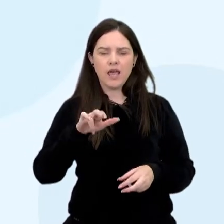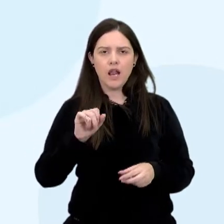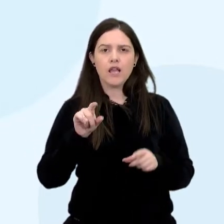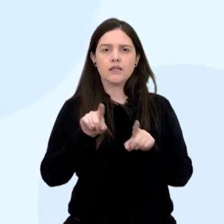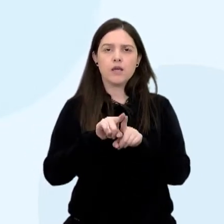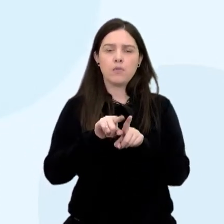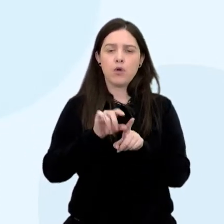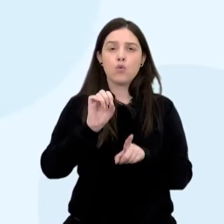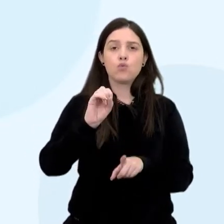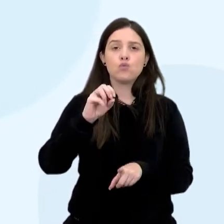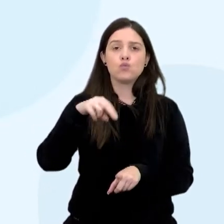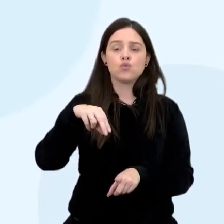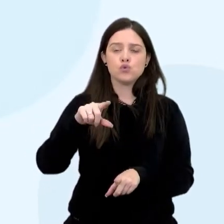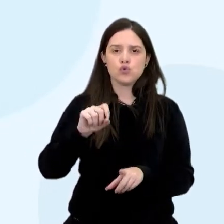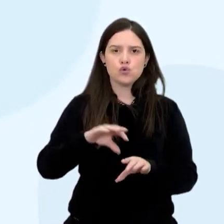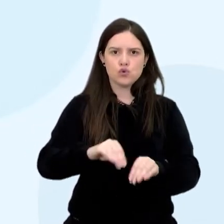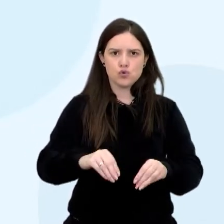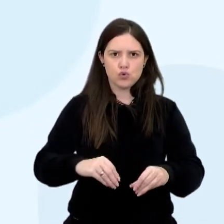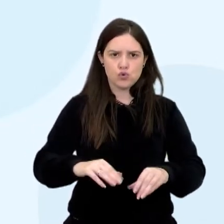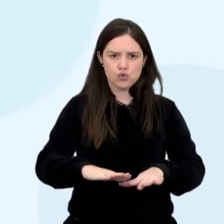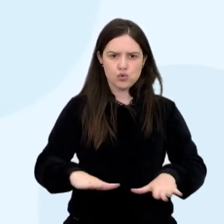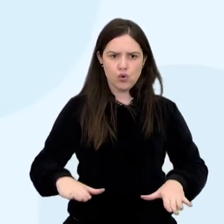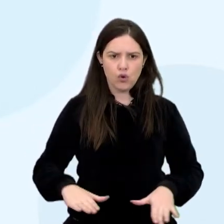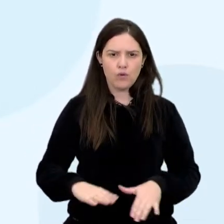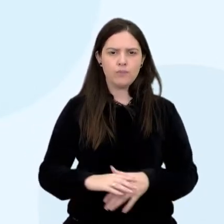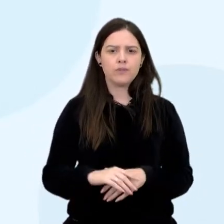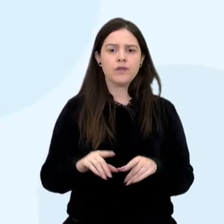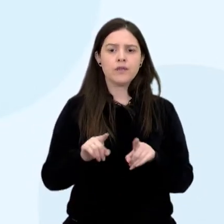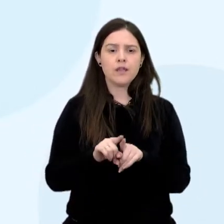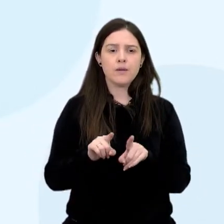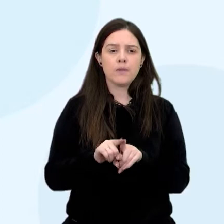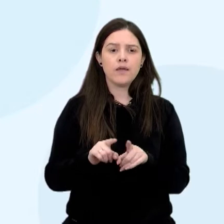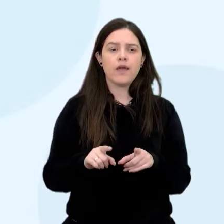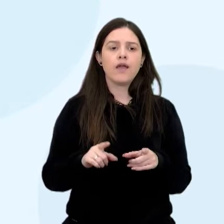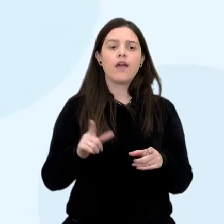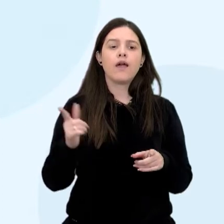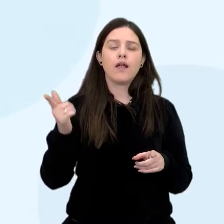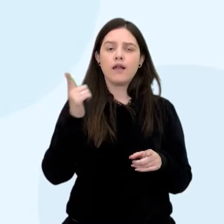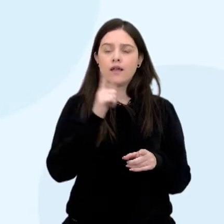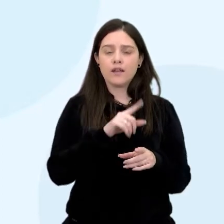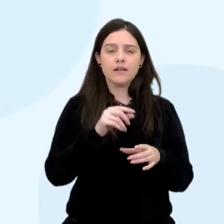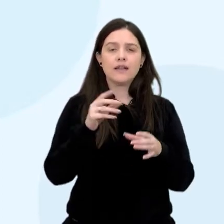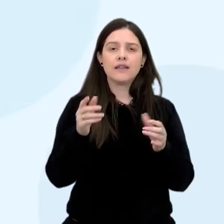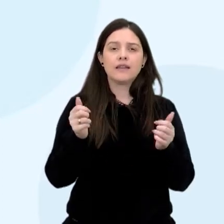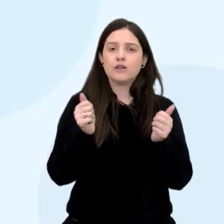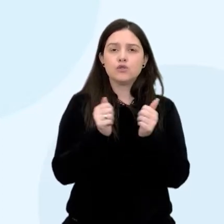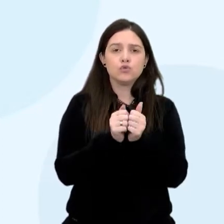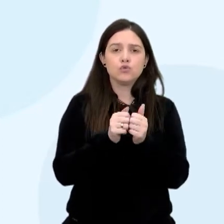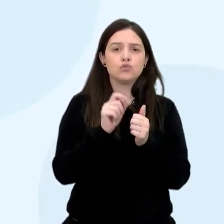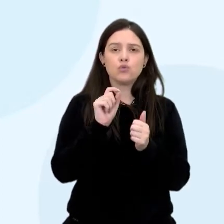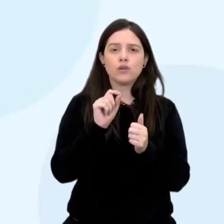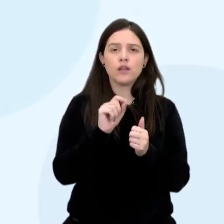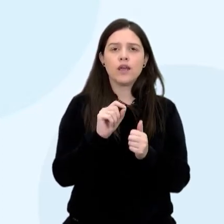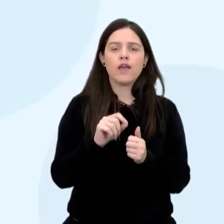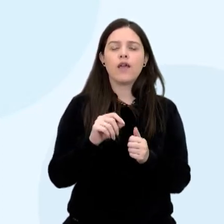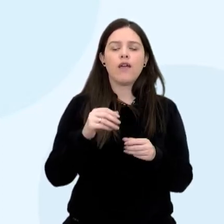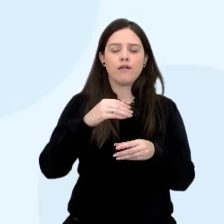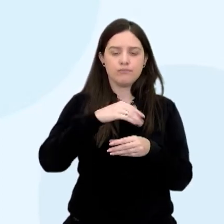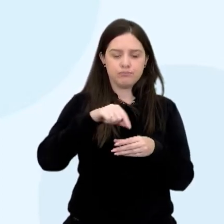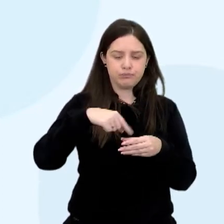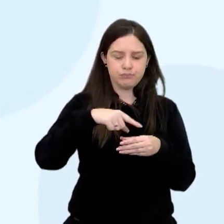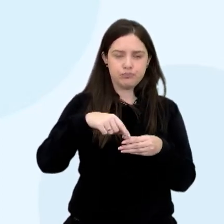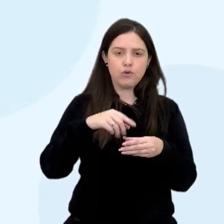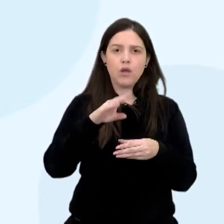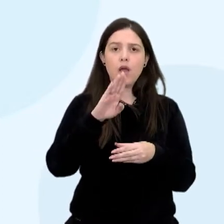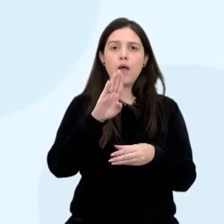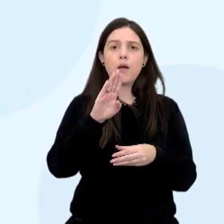perdas aí no meio do caminho. A mangueira vai só circular por ela o calor vindo do fundo do solo aí. As outras